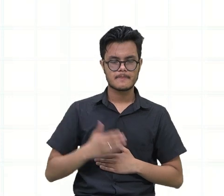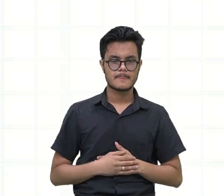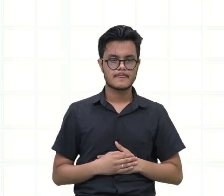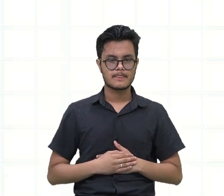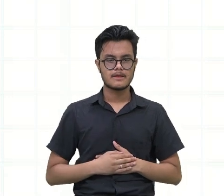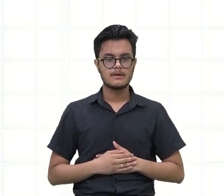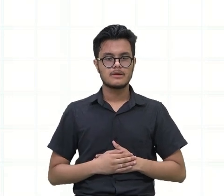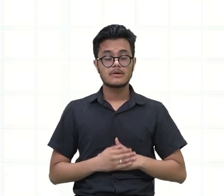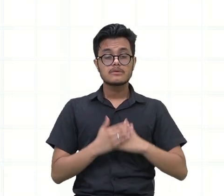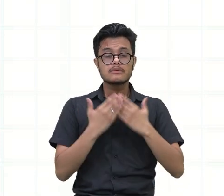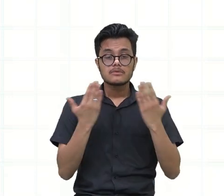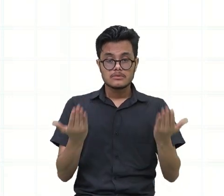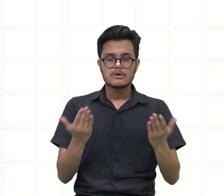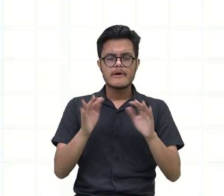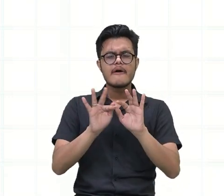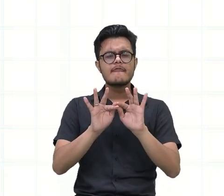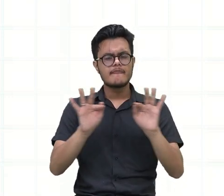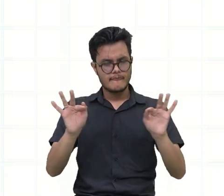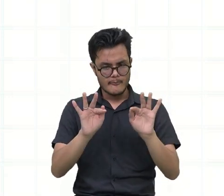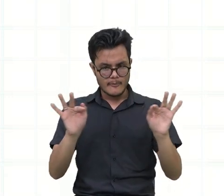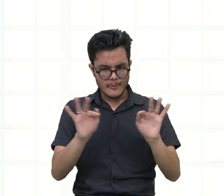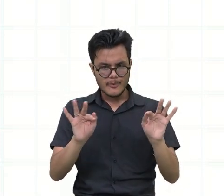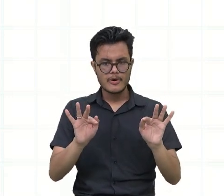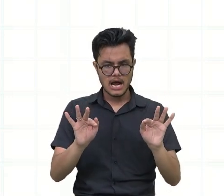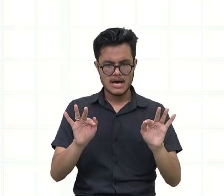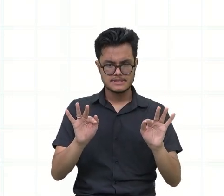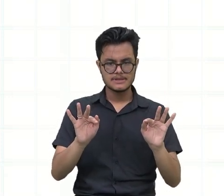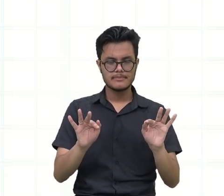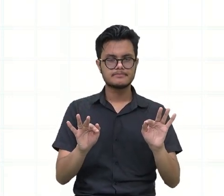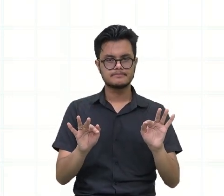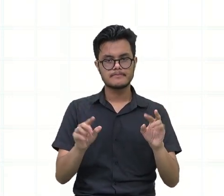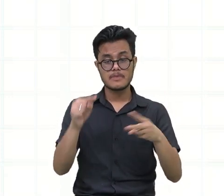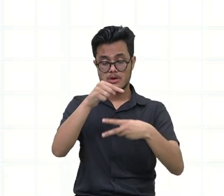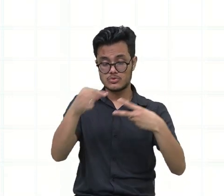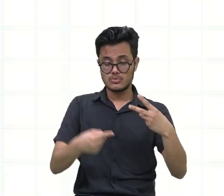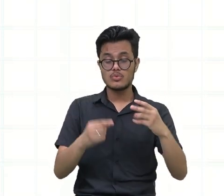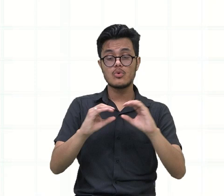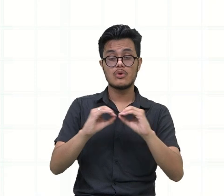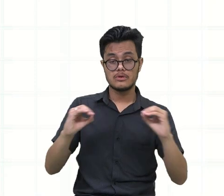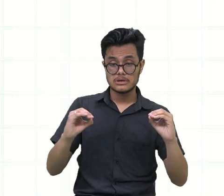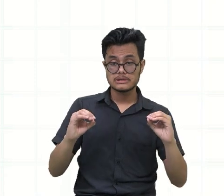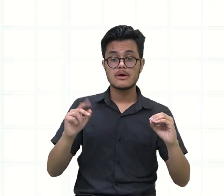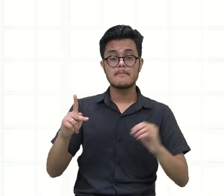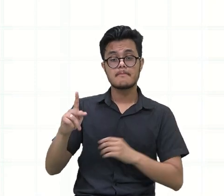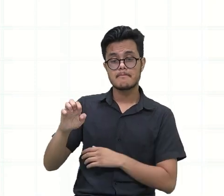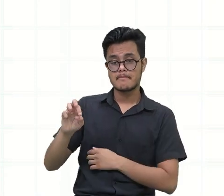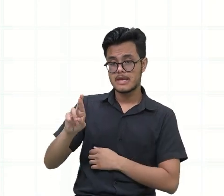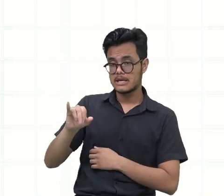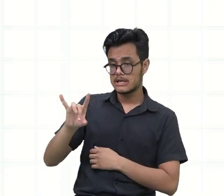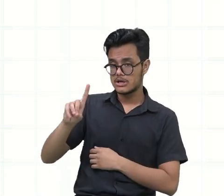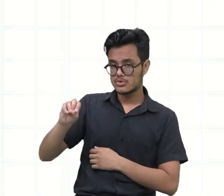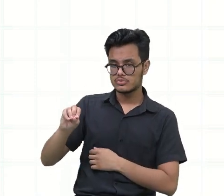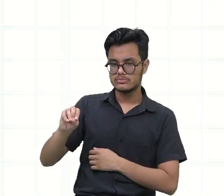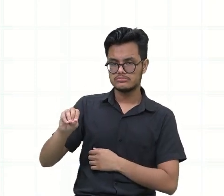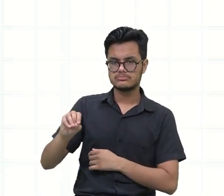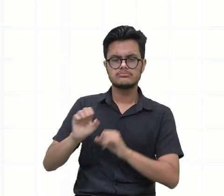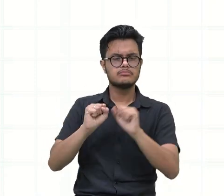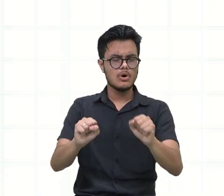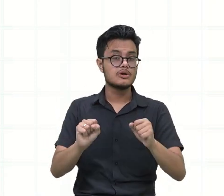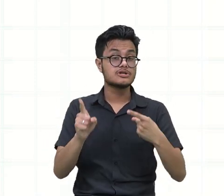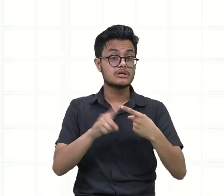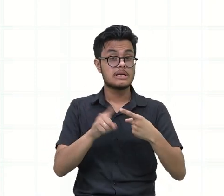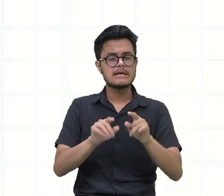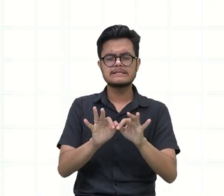Toda frase que é formada por uma ou mais orações é chamada também de período, né? Eles podem ser simples